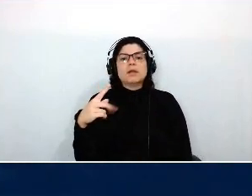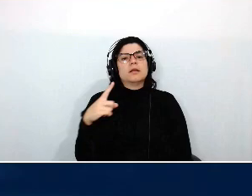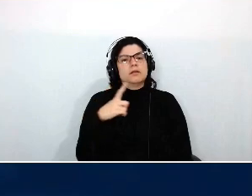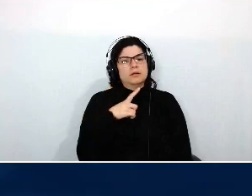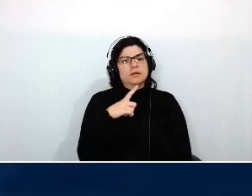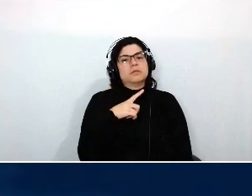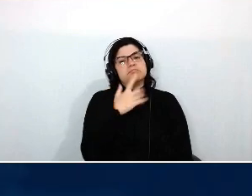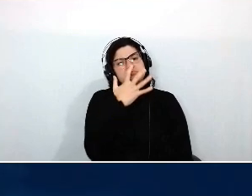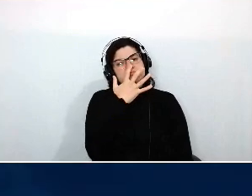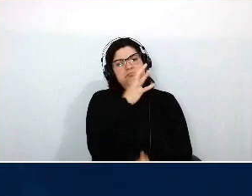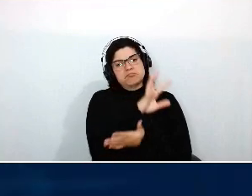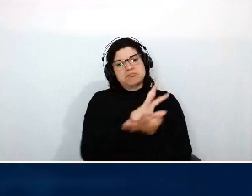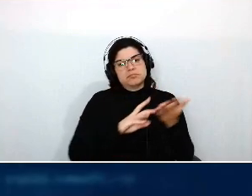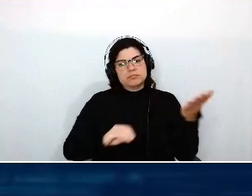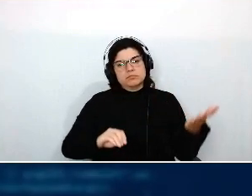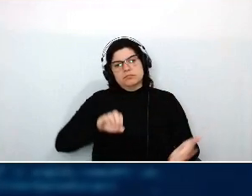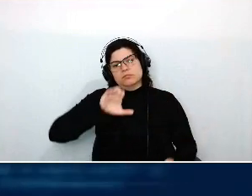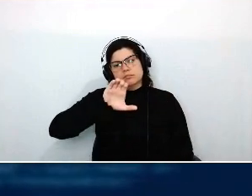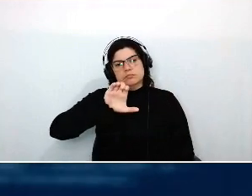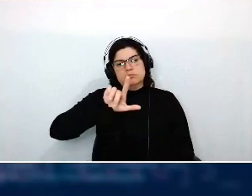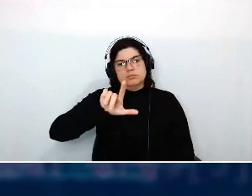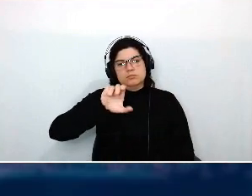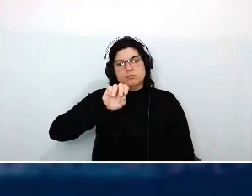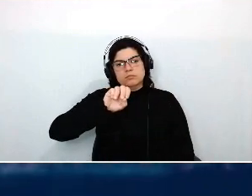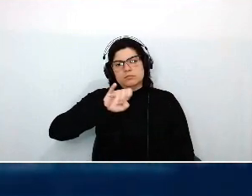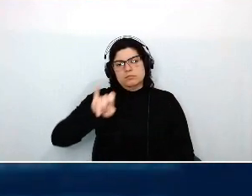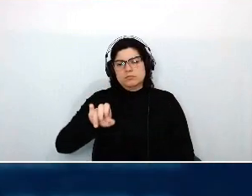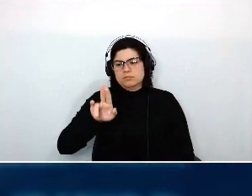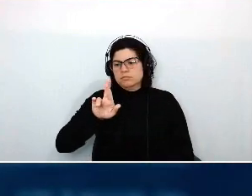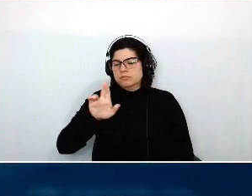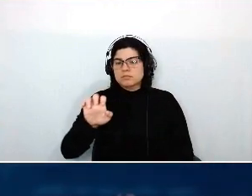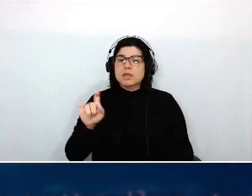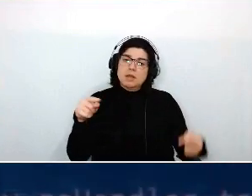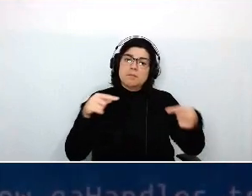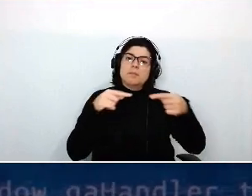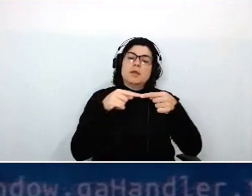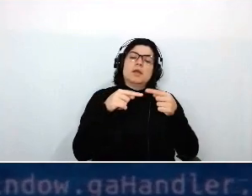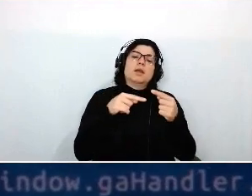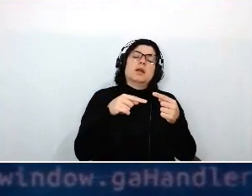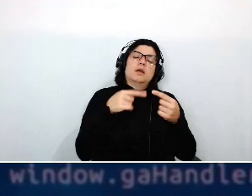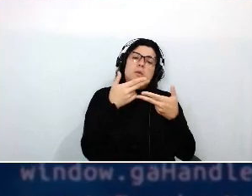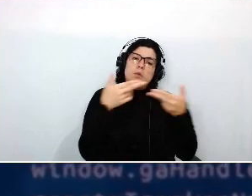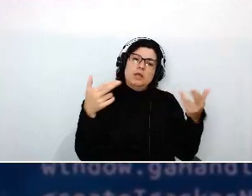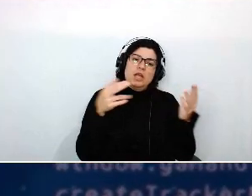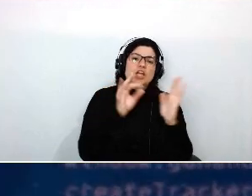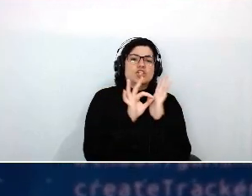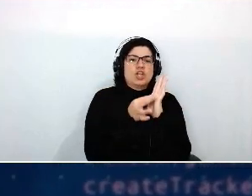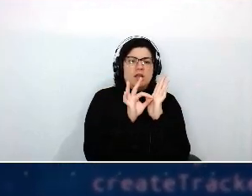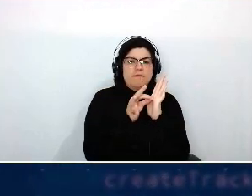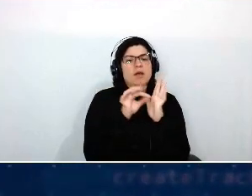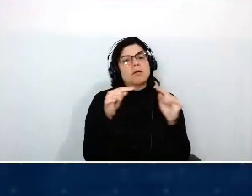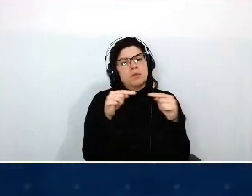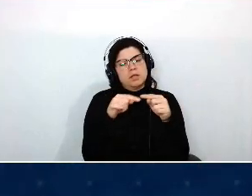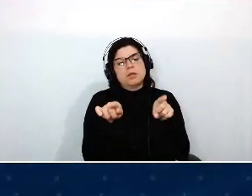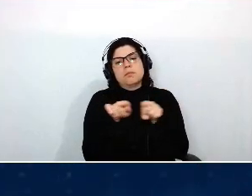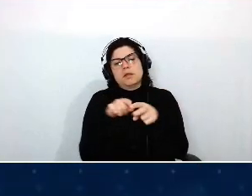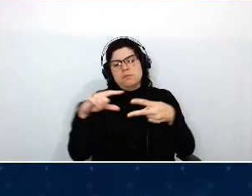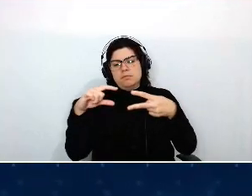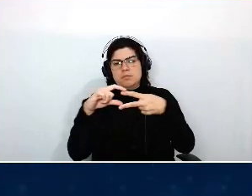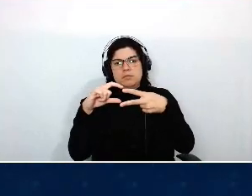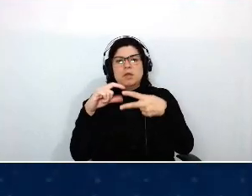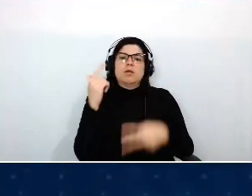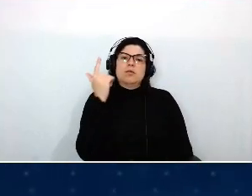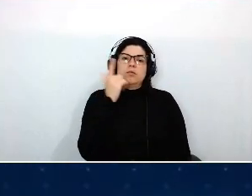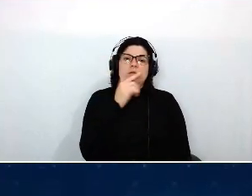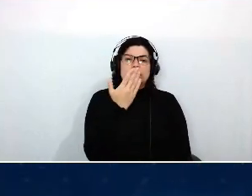o Clojure trouxe ali para JVM, mundo Java, a ideia da FEL é trazer para PHP. Assim você faz um Hello World na